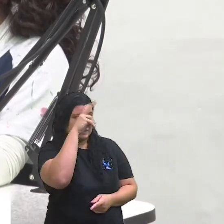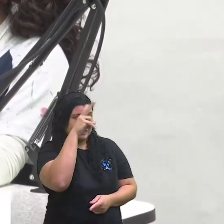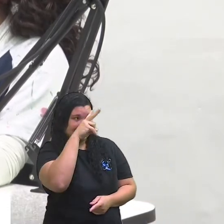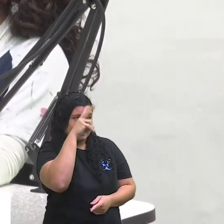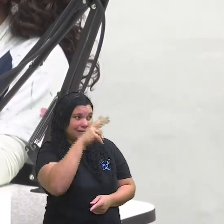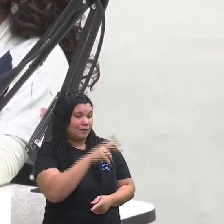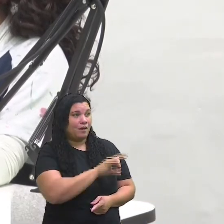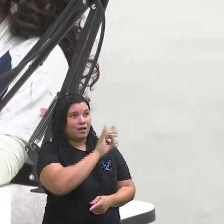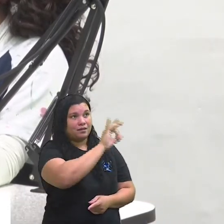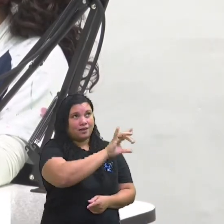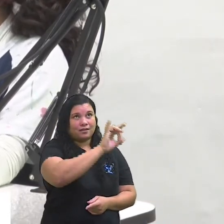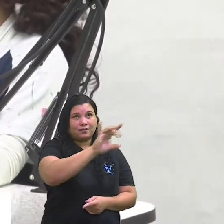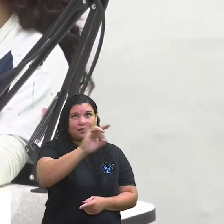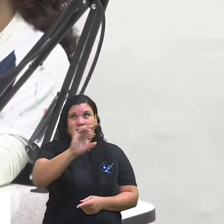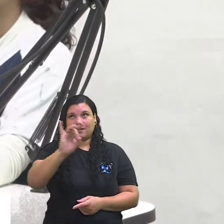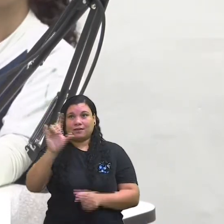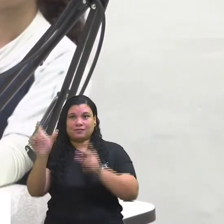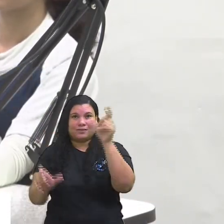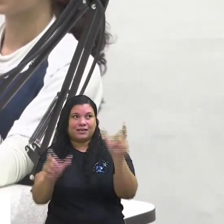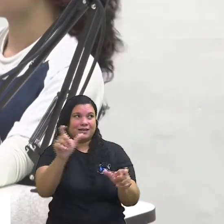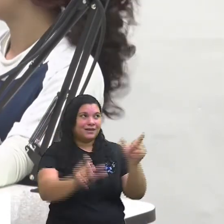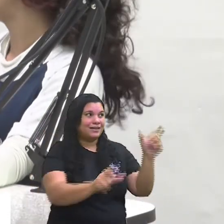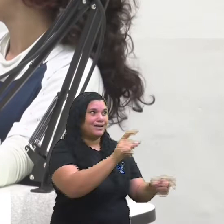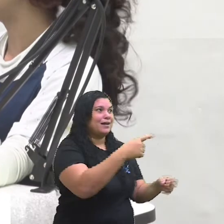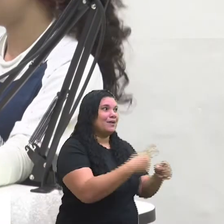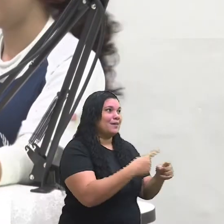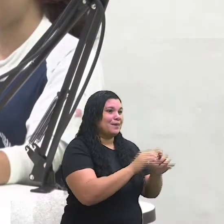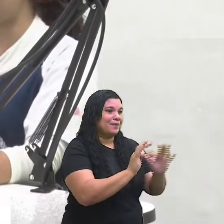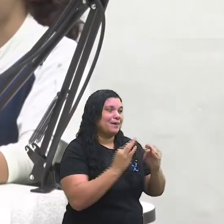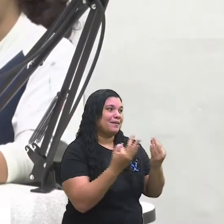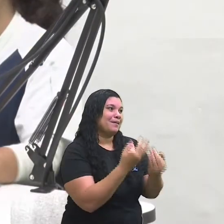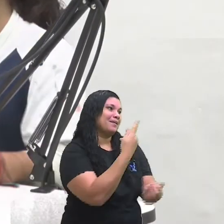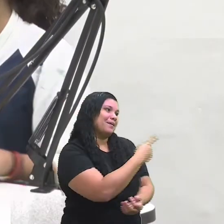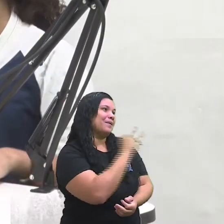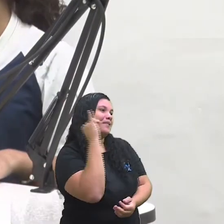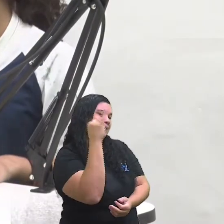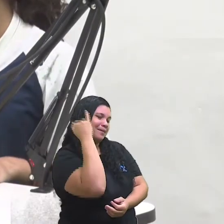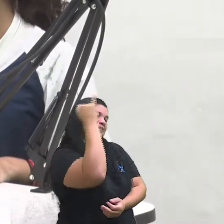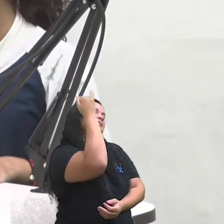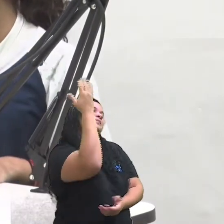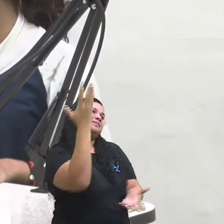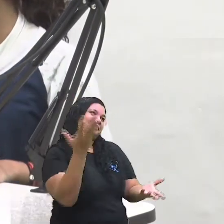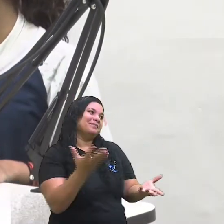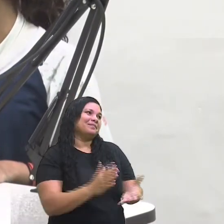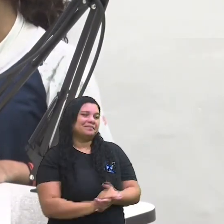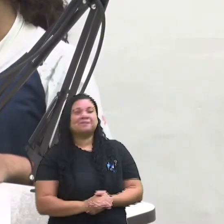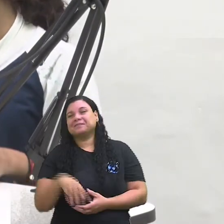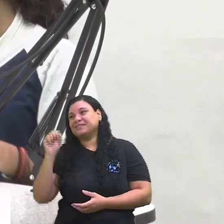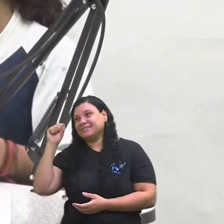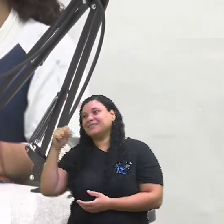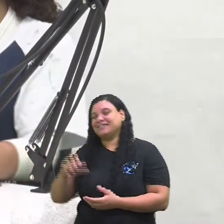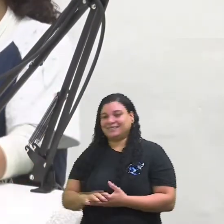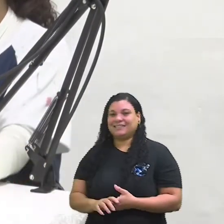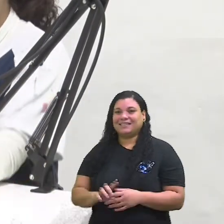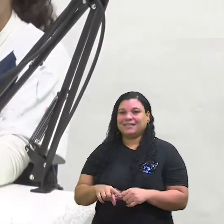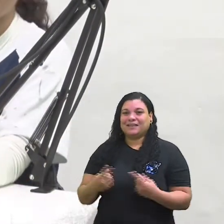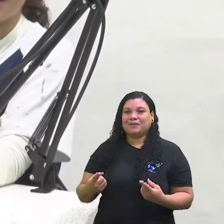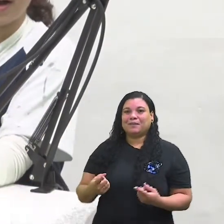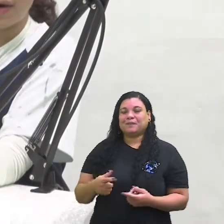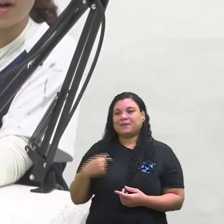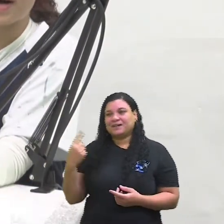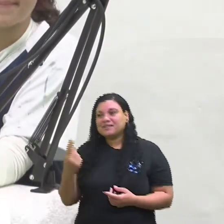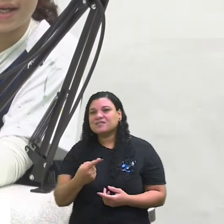treinamentozinho interno que a gente faz. Então, essa é a sua família. Uhum. Sim, e também a gente também,